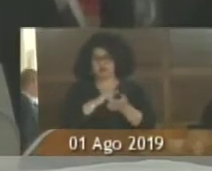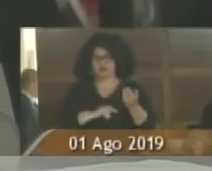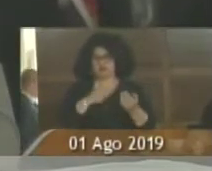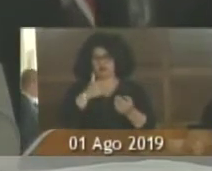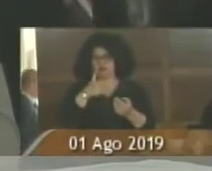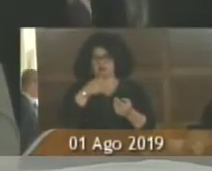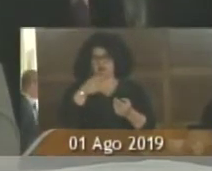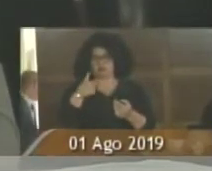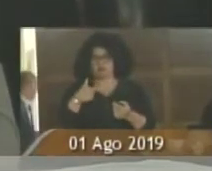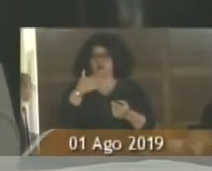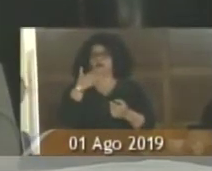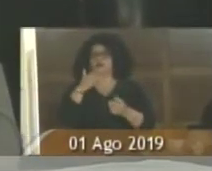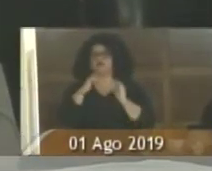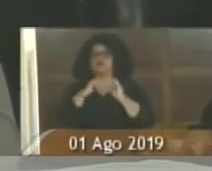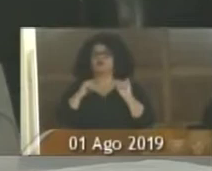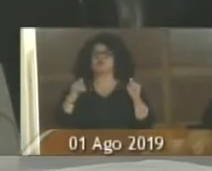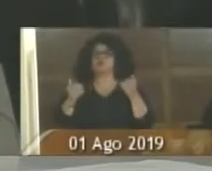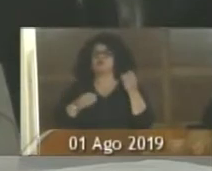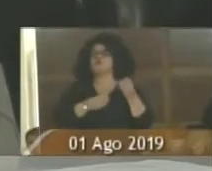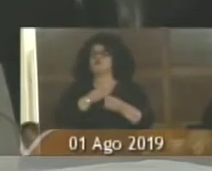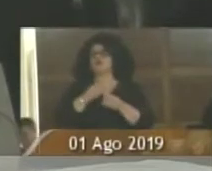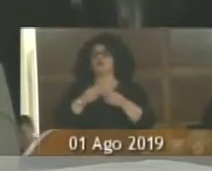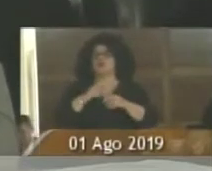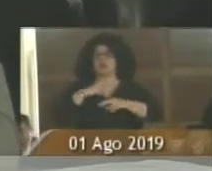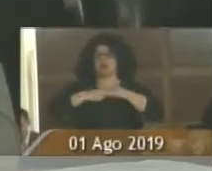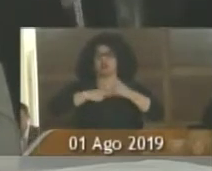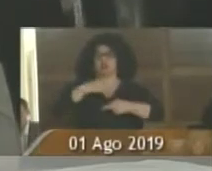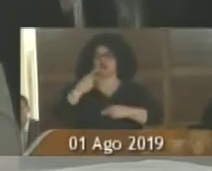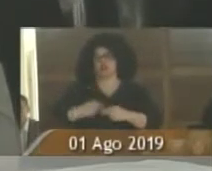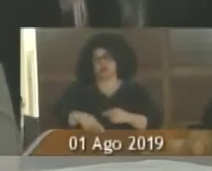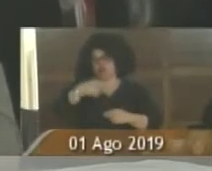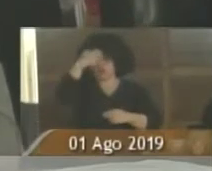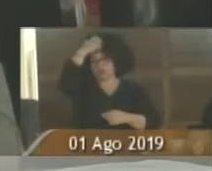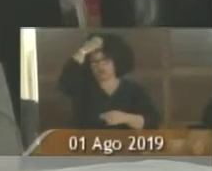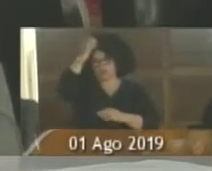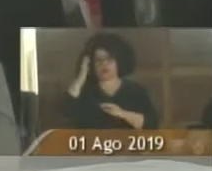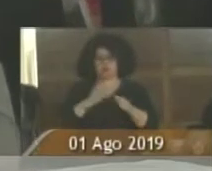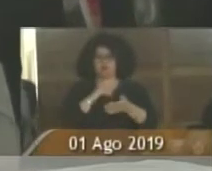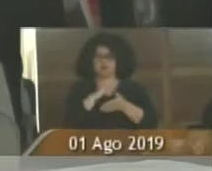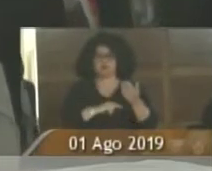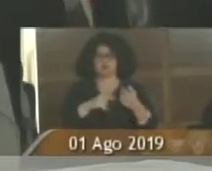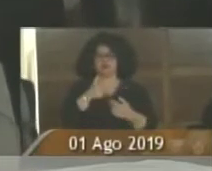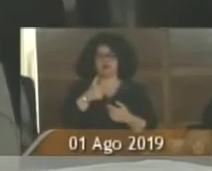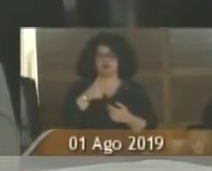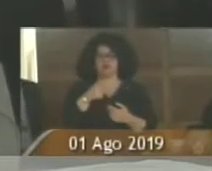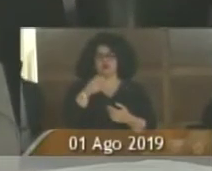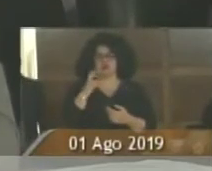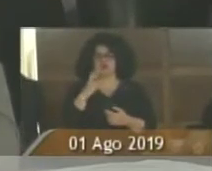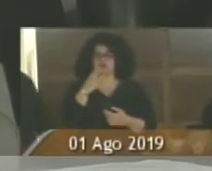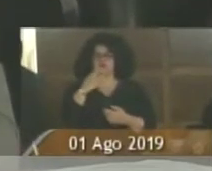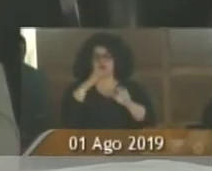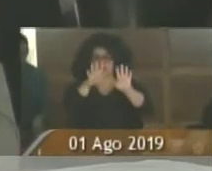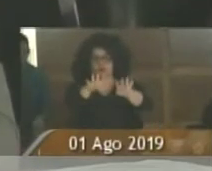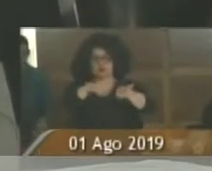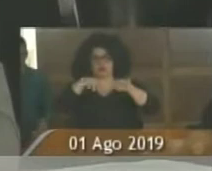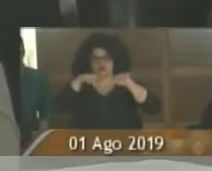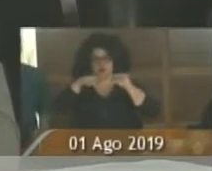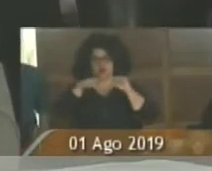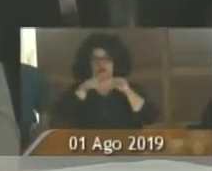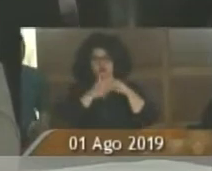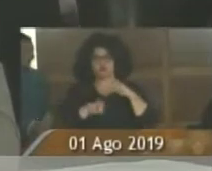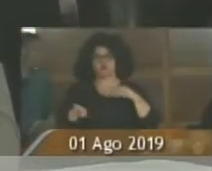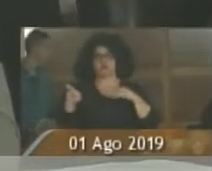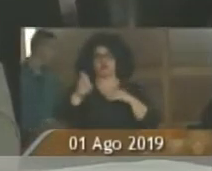ao prefeito informações quanto à reciclagem no município de Angra dos Reis. Requerimento 275, solicitando à mesa diretora que seja liberado o uso do plenário para que